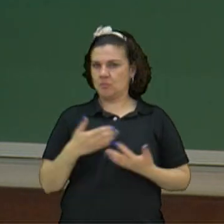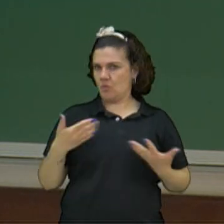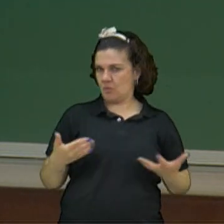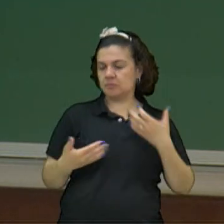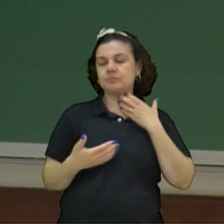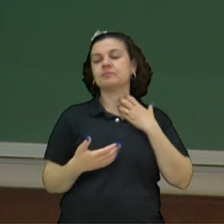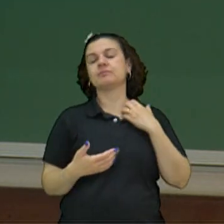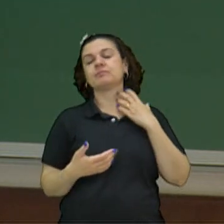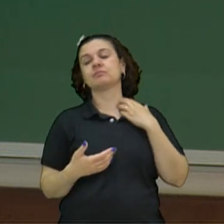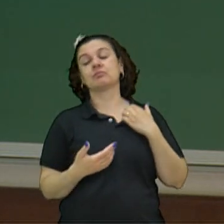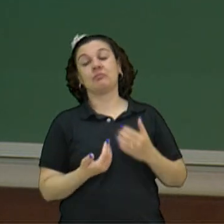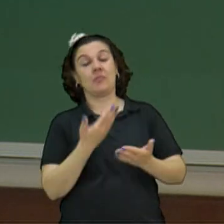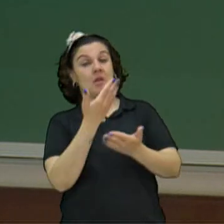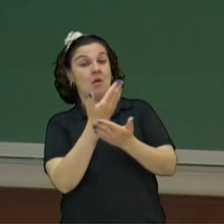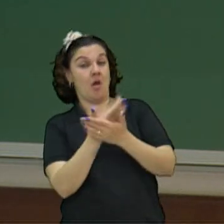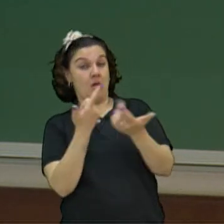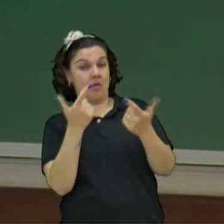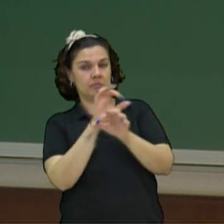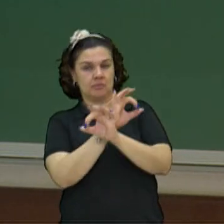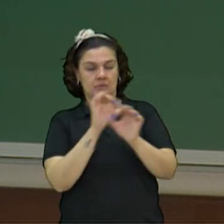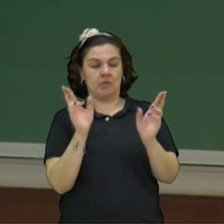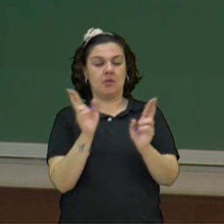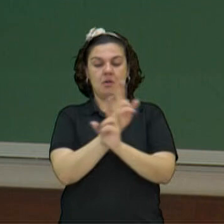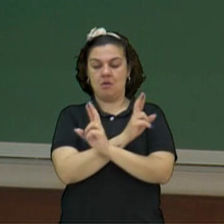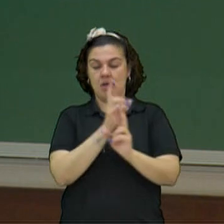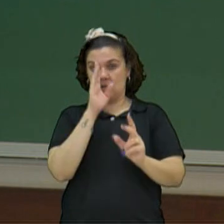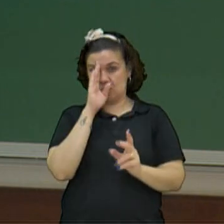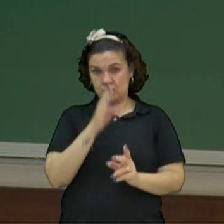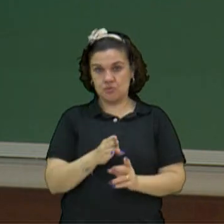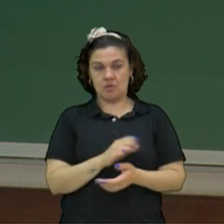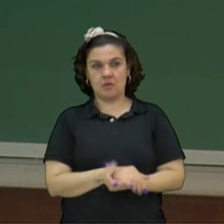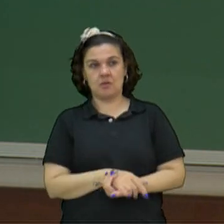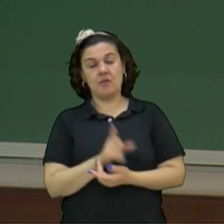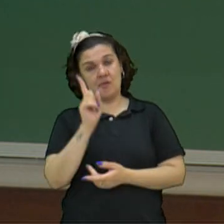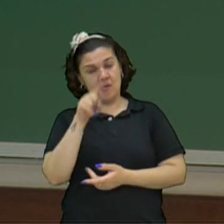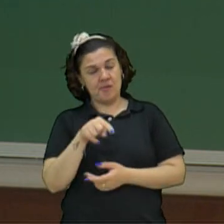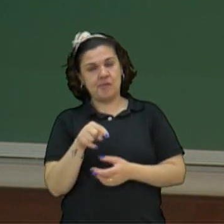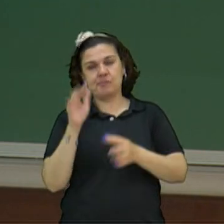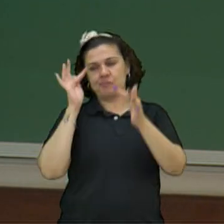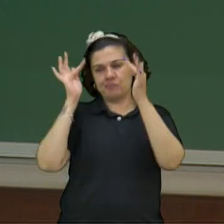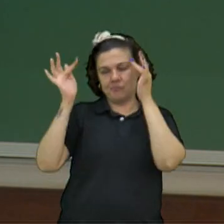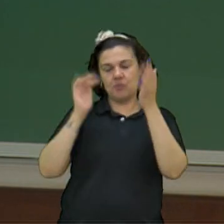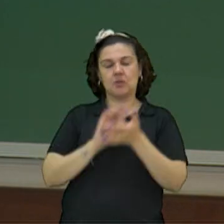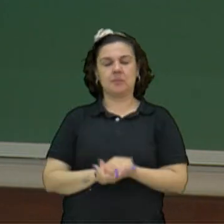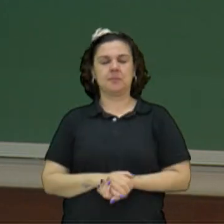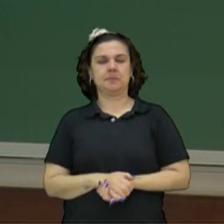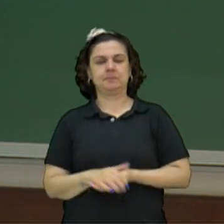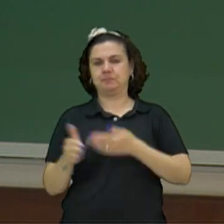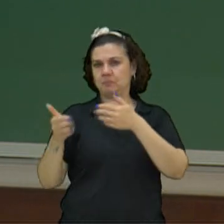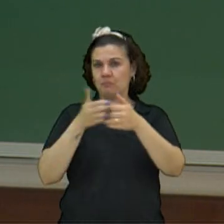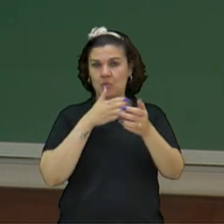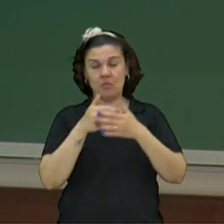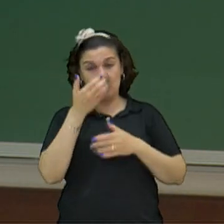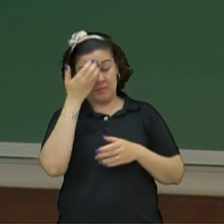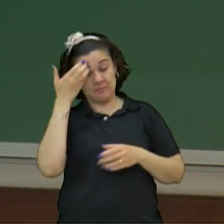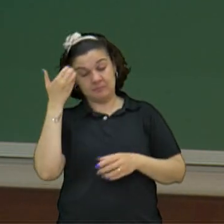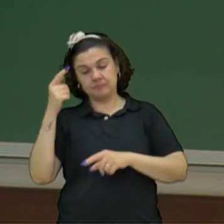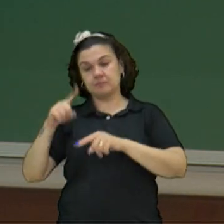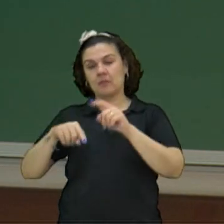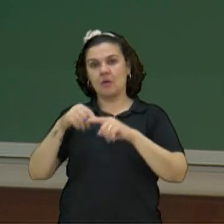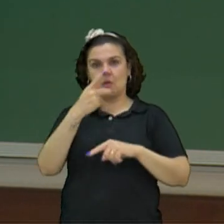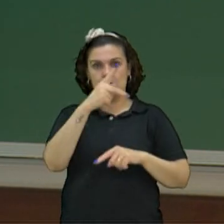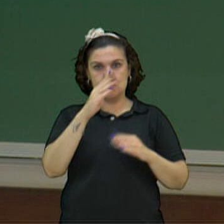não estabeleço uma relação direta com o meu dia a dia, fica só na teoria. Qualquer produto que você tenha na sua